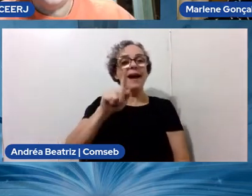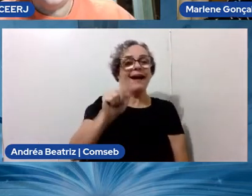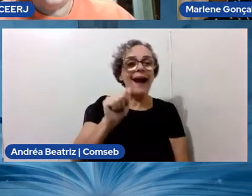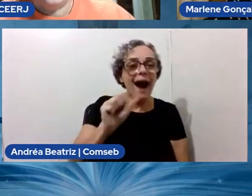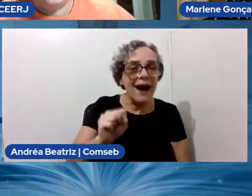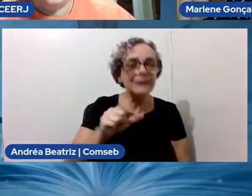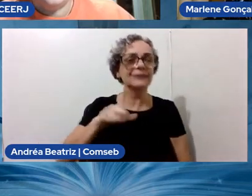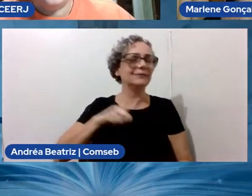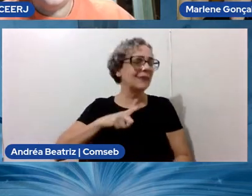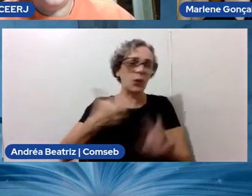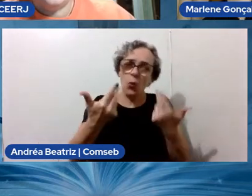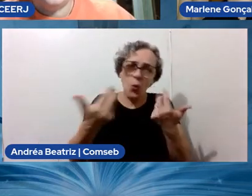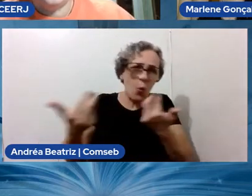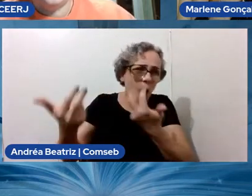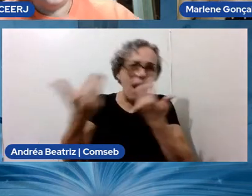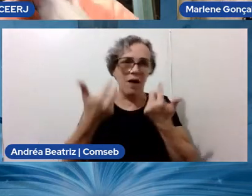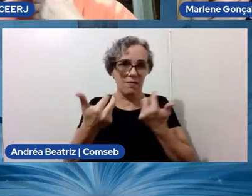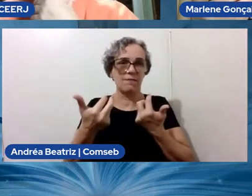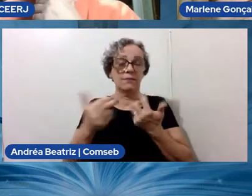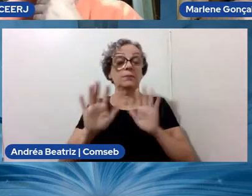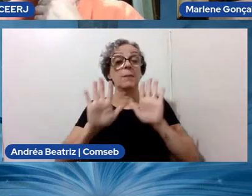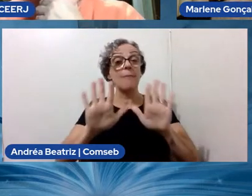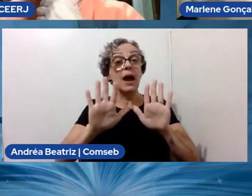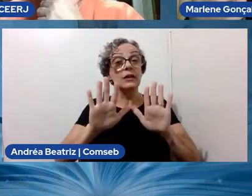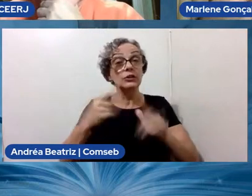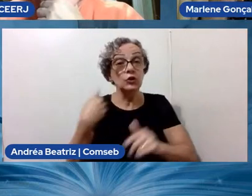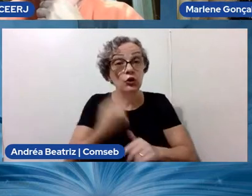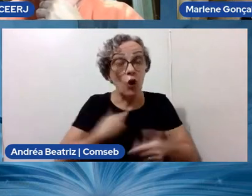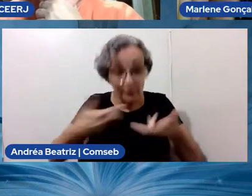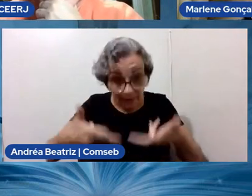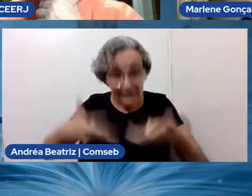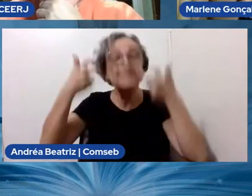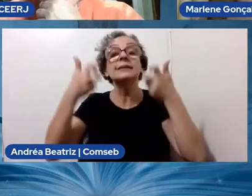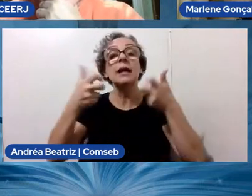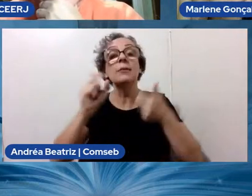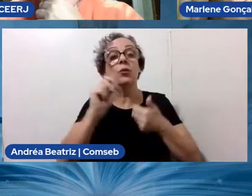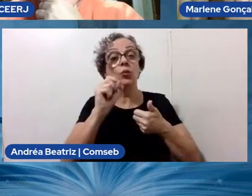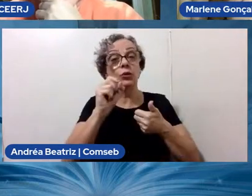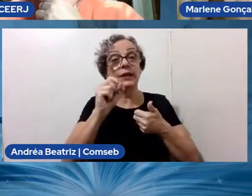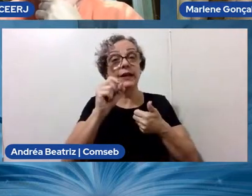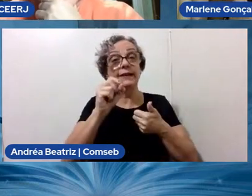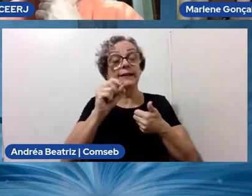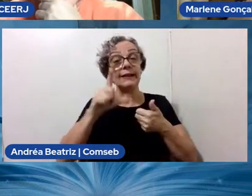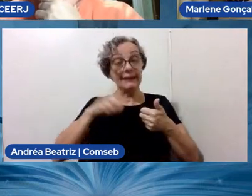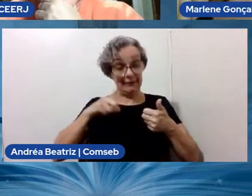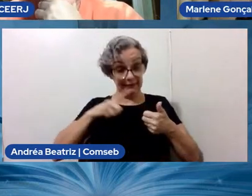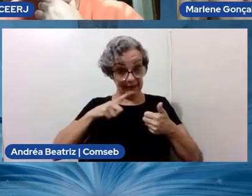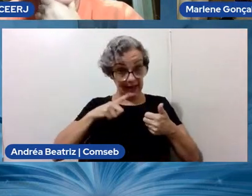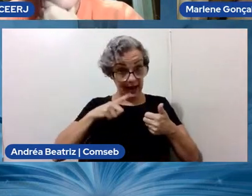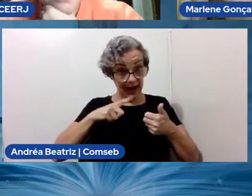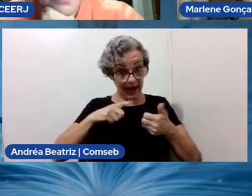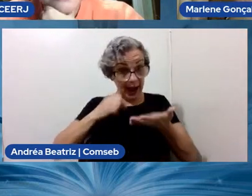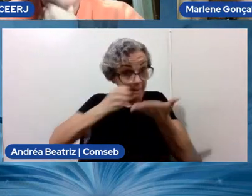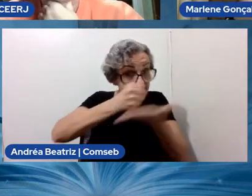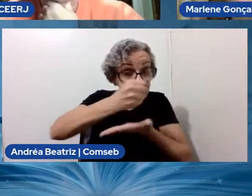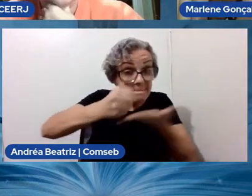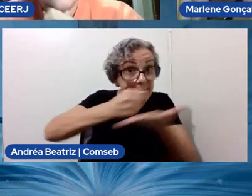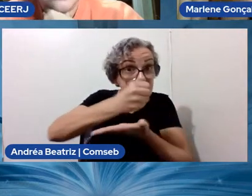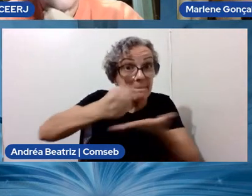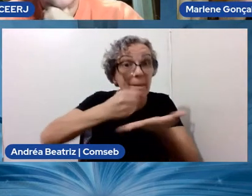a gente percebe é que, desse ponto de vista, a gente está, a composição, a base, a forma como